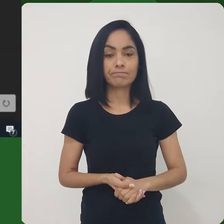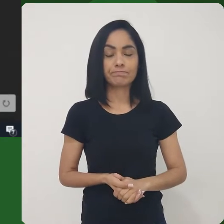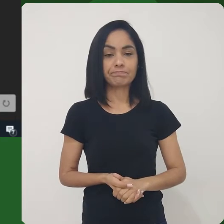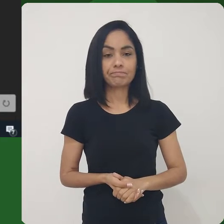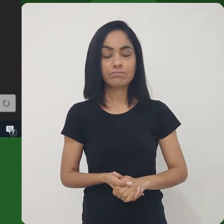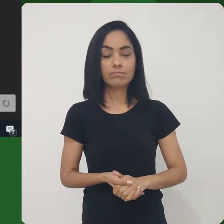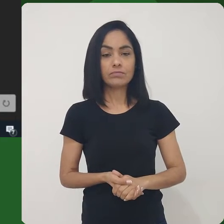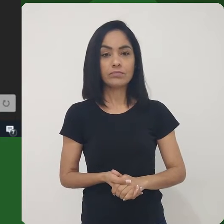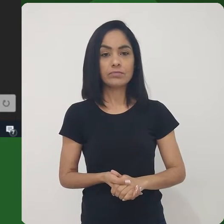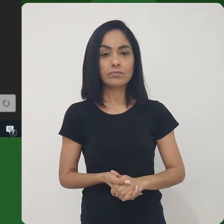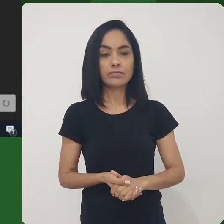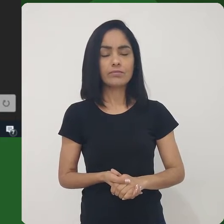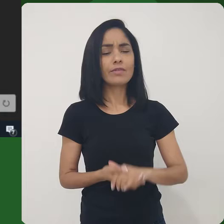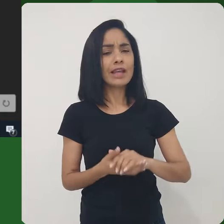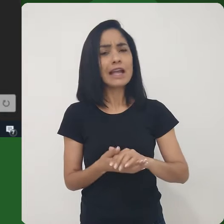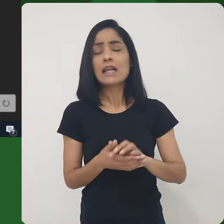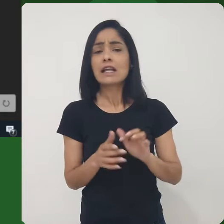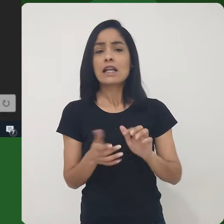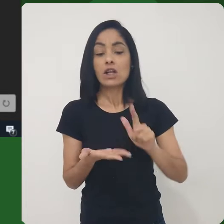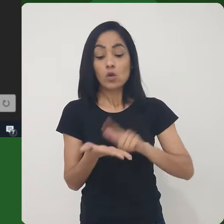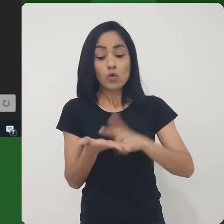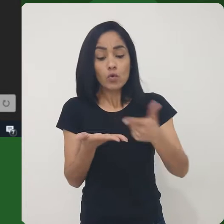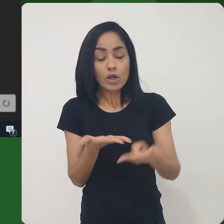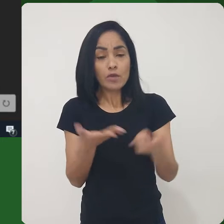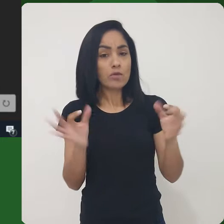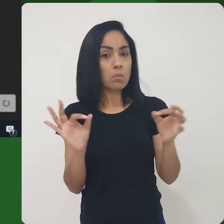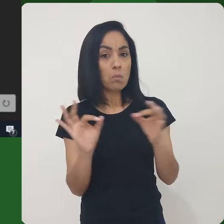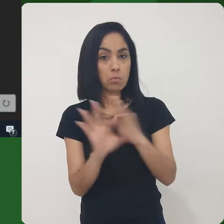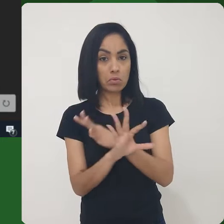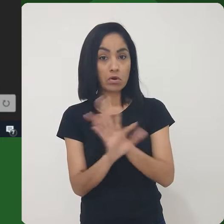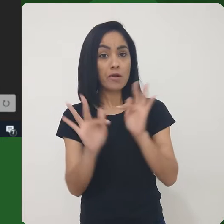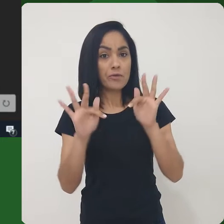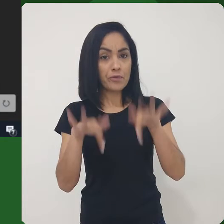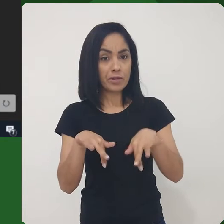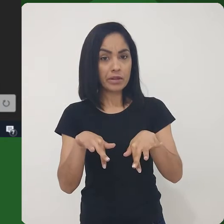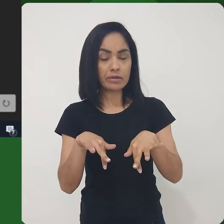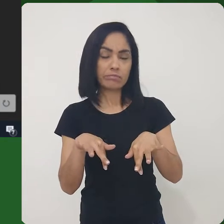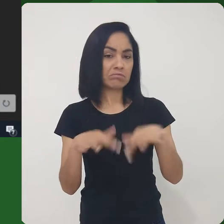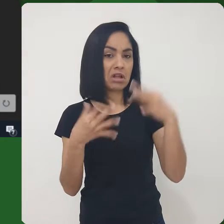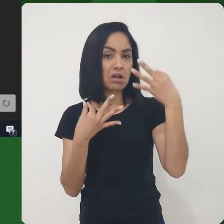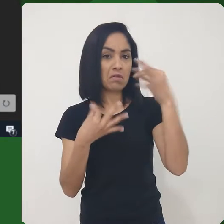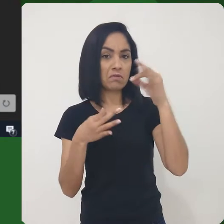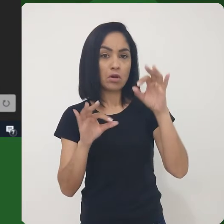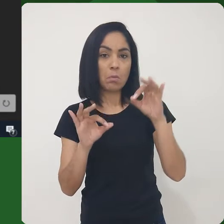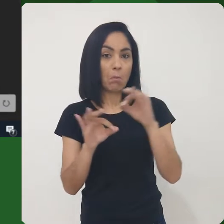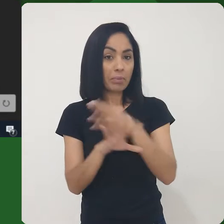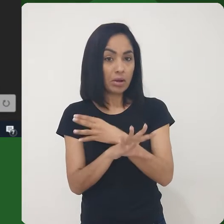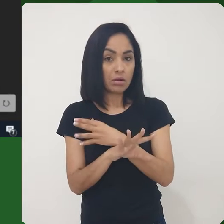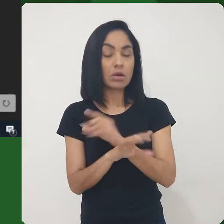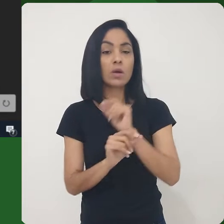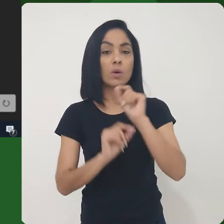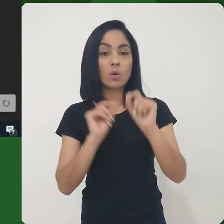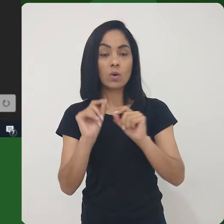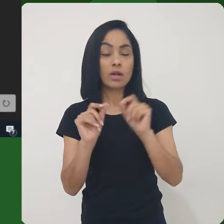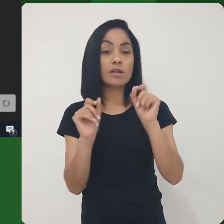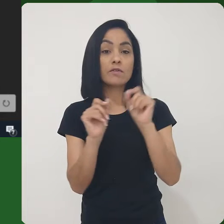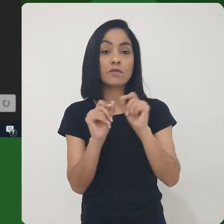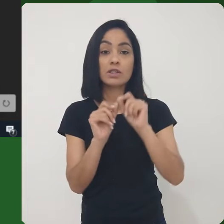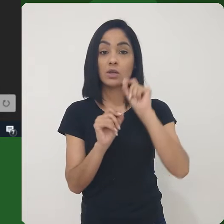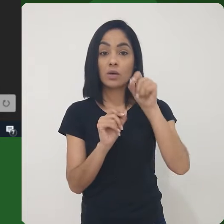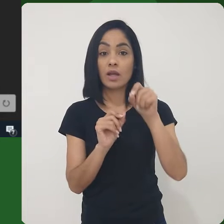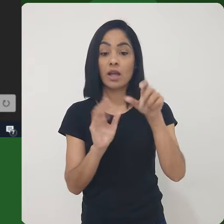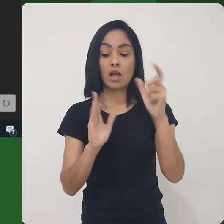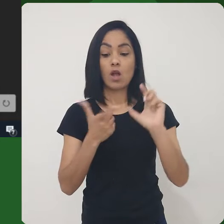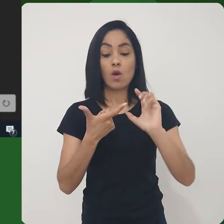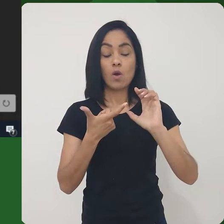Quando o livro de atas estiver completo, né, ou seja, quando não houver mais folhas para escrever as atas, deverá ser feito um termo